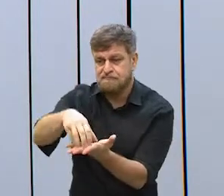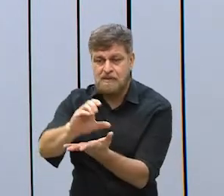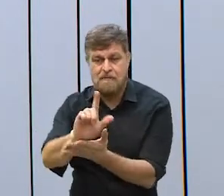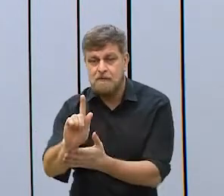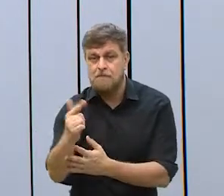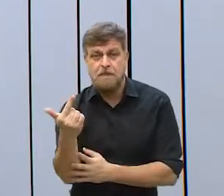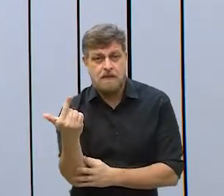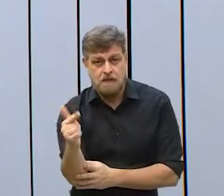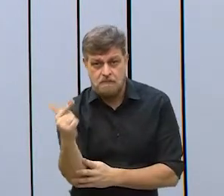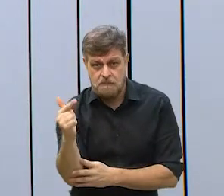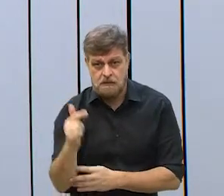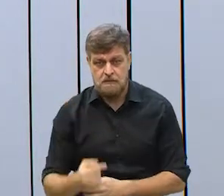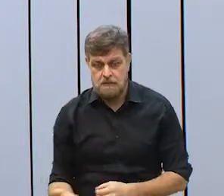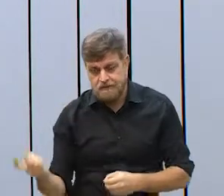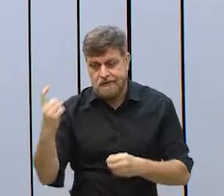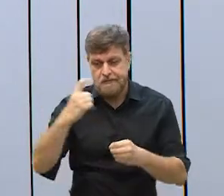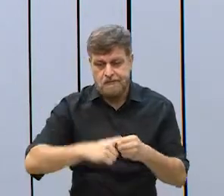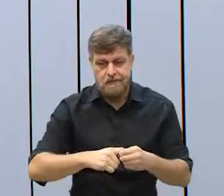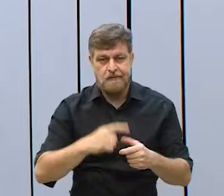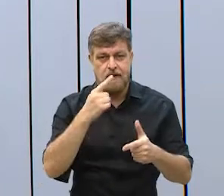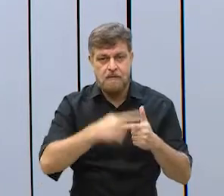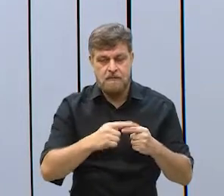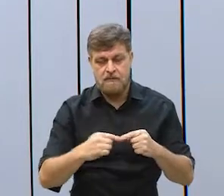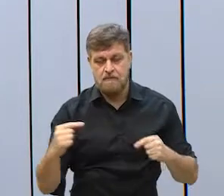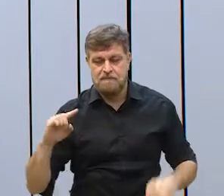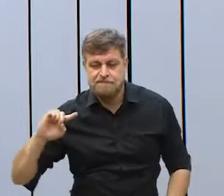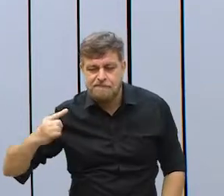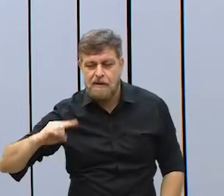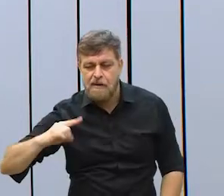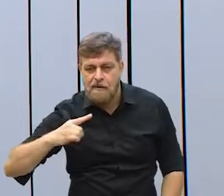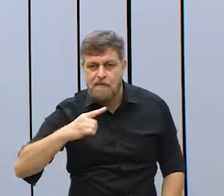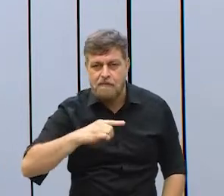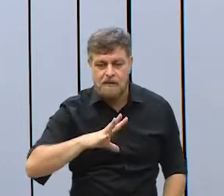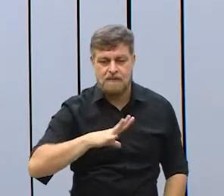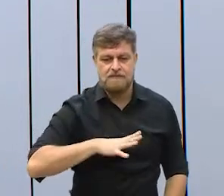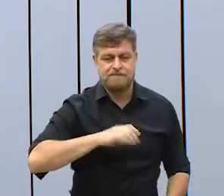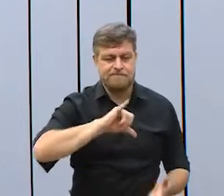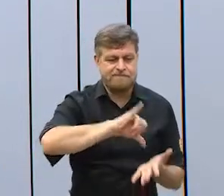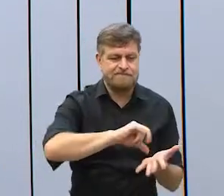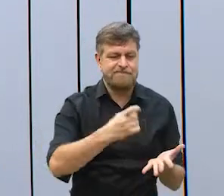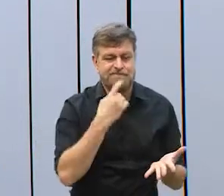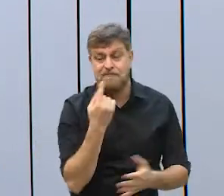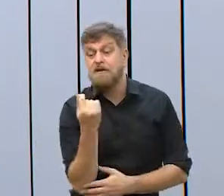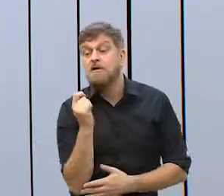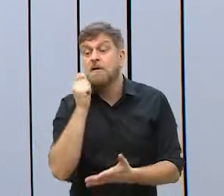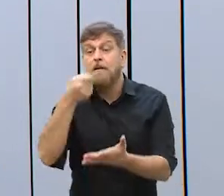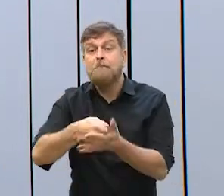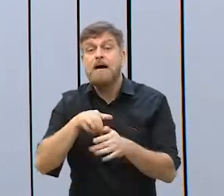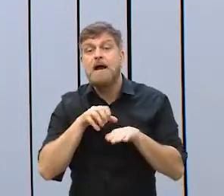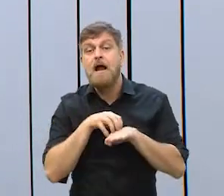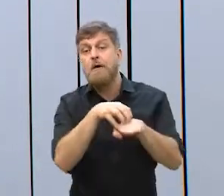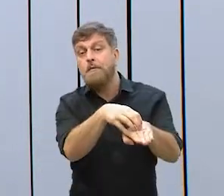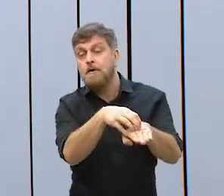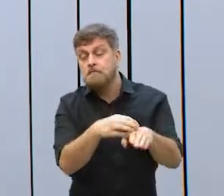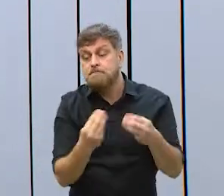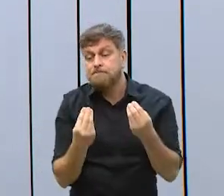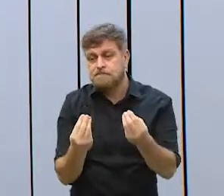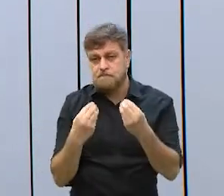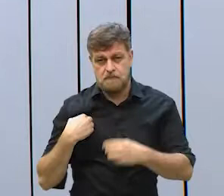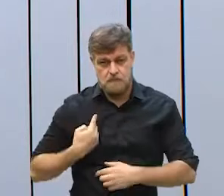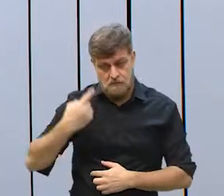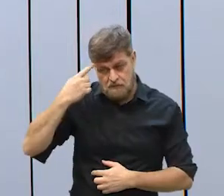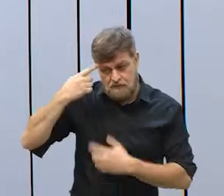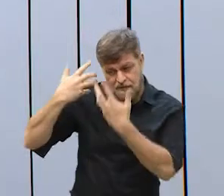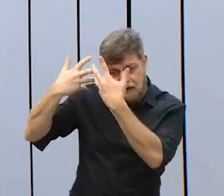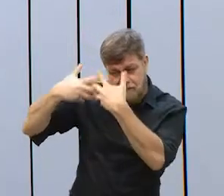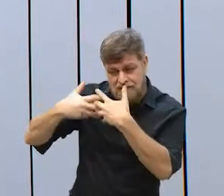Então aí nós voltamos para o problema de mobilidade urbana, aí chega no centro, passagem, dinheiro. Então assim, tem que se pensar